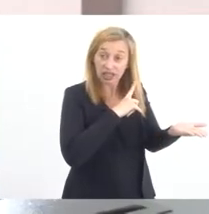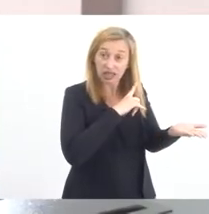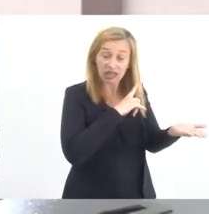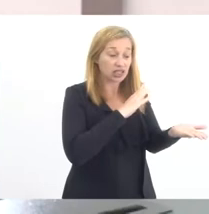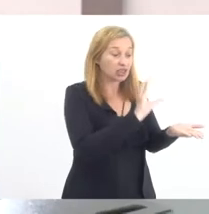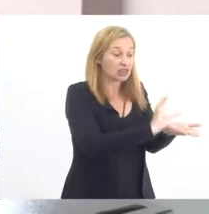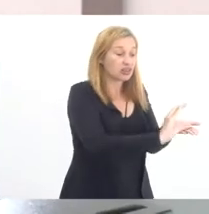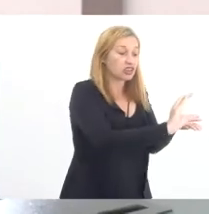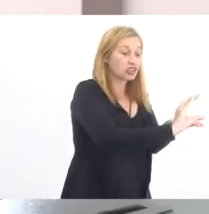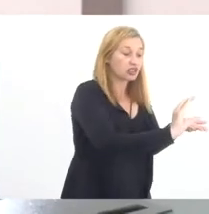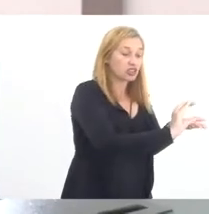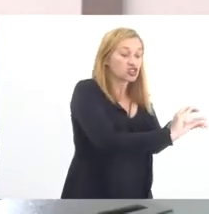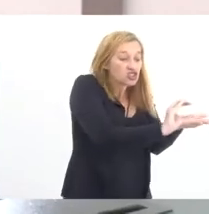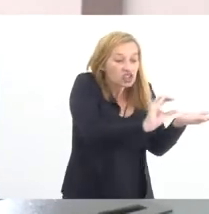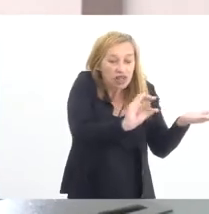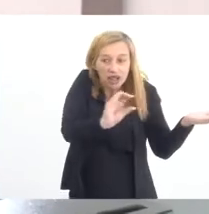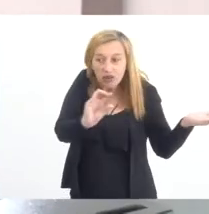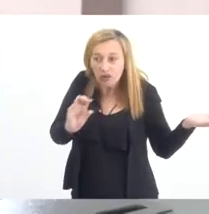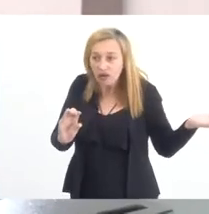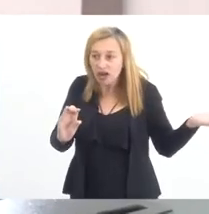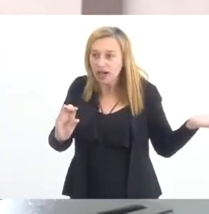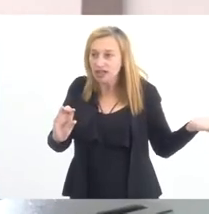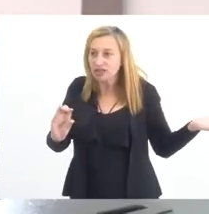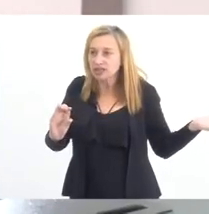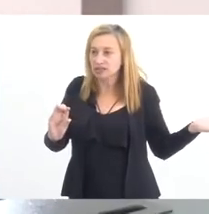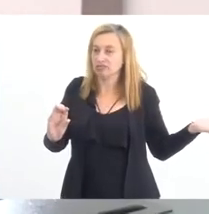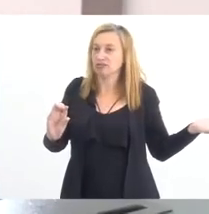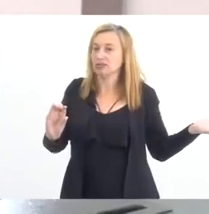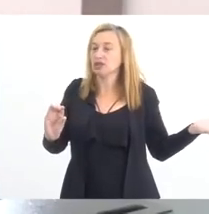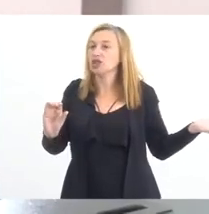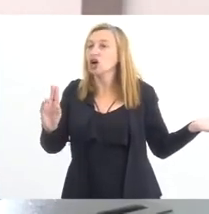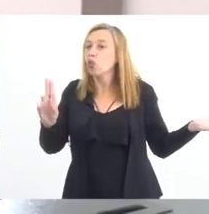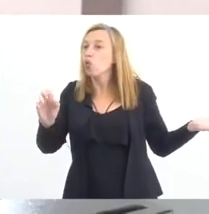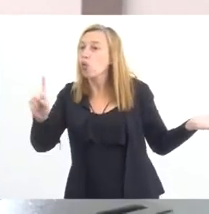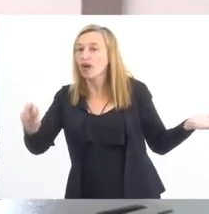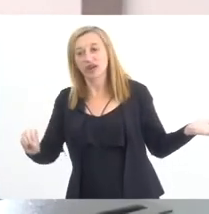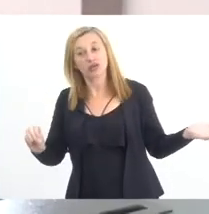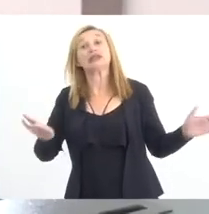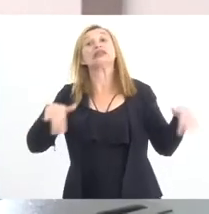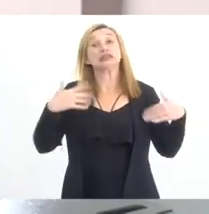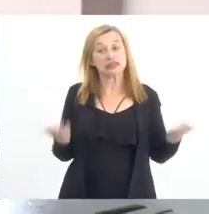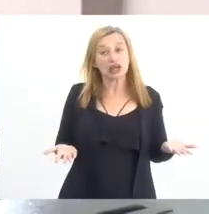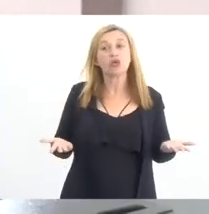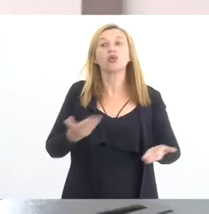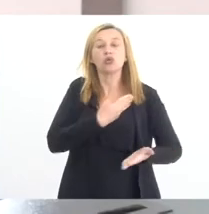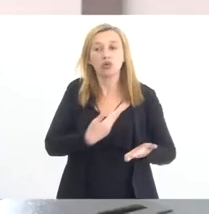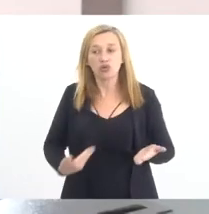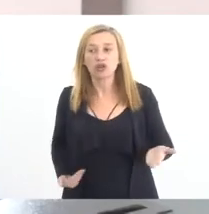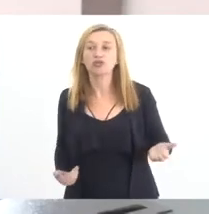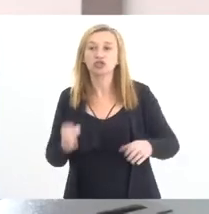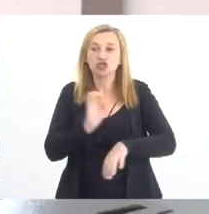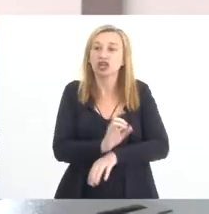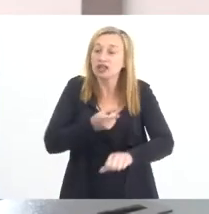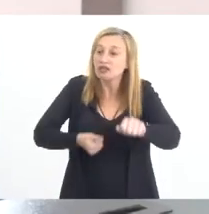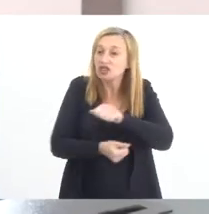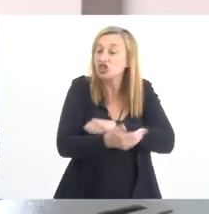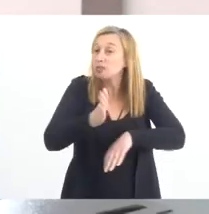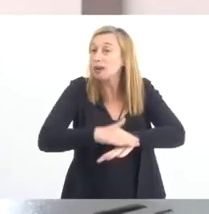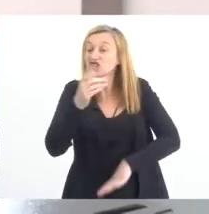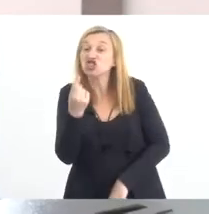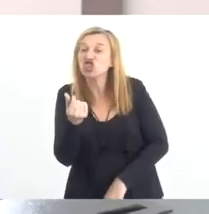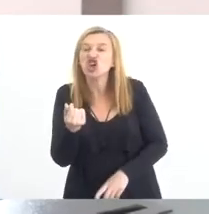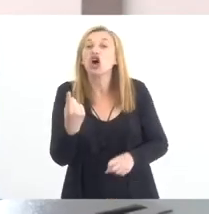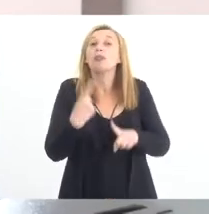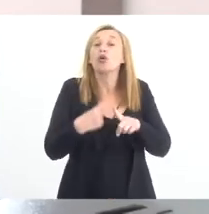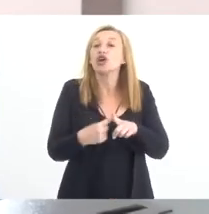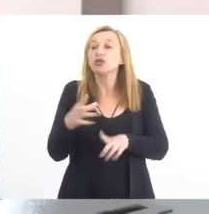de algum lugar e vai colocar ao ESO. Então, o governo do Estado vai ter que investir mais dinheiro. Por que